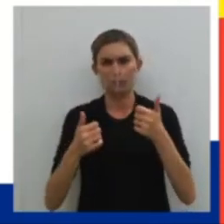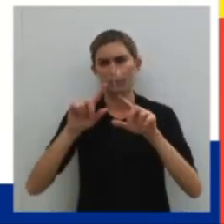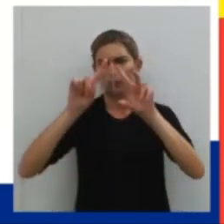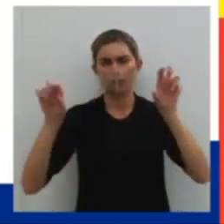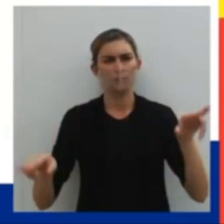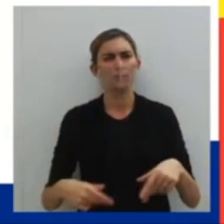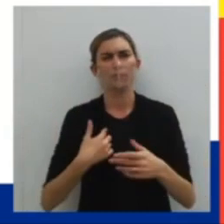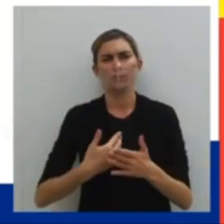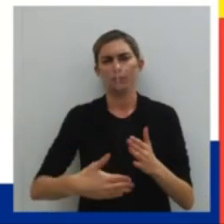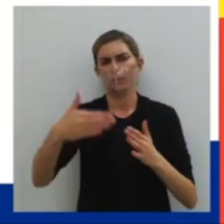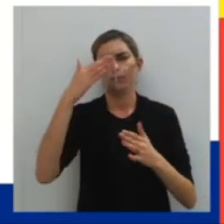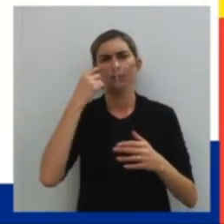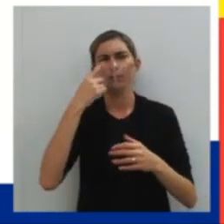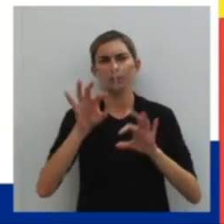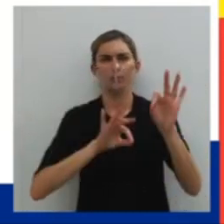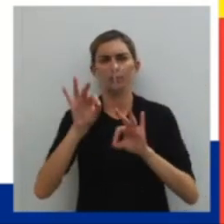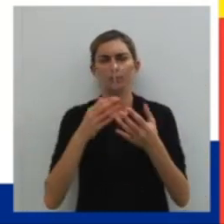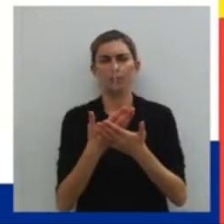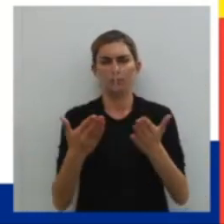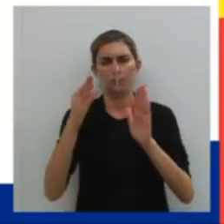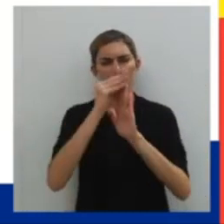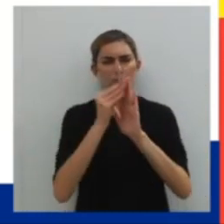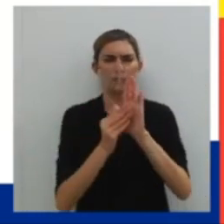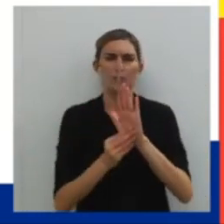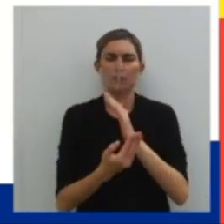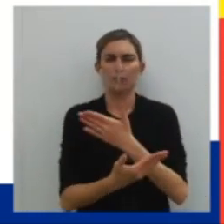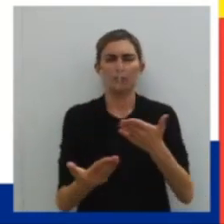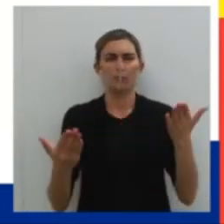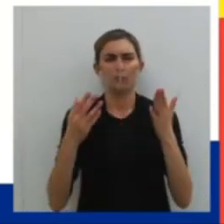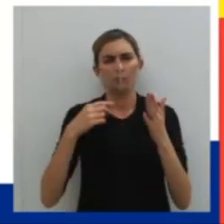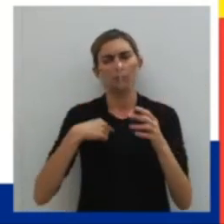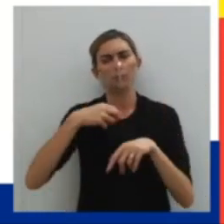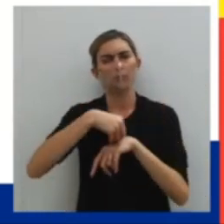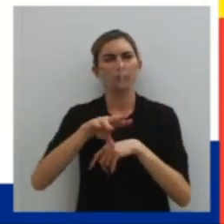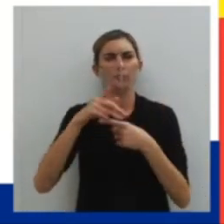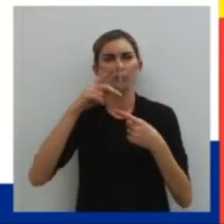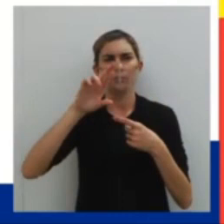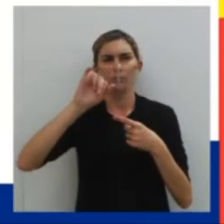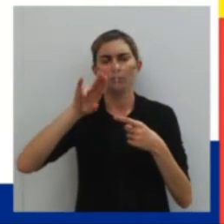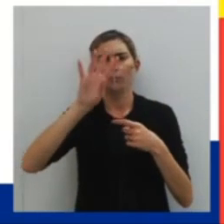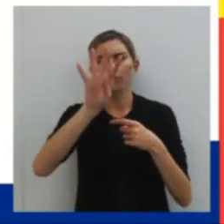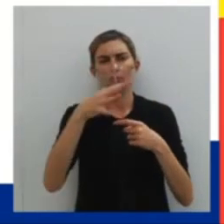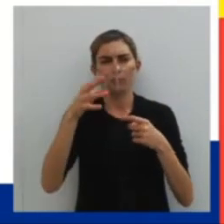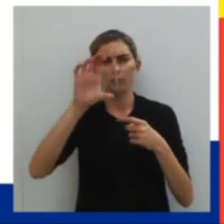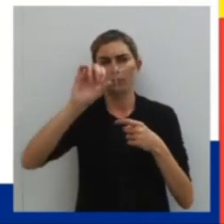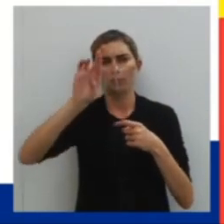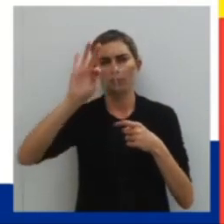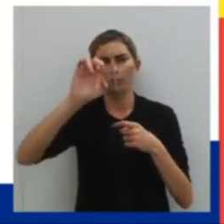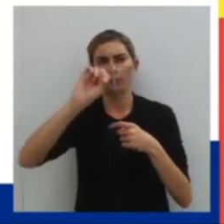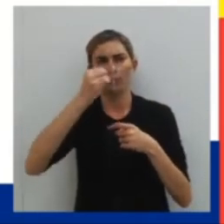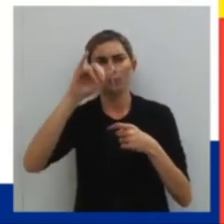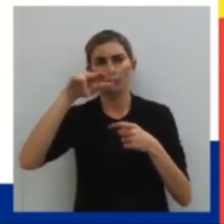para seguir essa aula de hoje, eu preparei aqui esse roteiro, e o roteiro a gente vai abordar produto cartesiano, que foi um tema que vocês